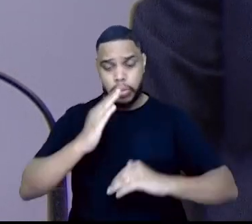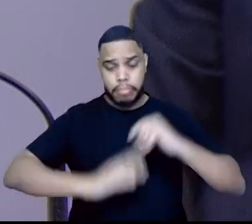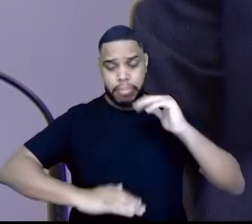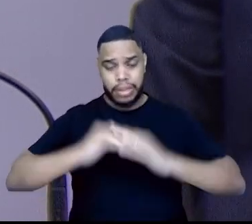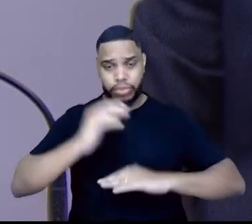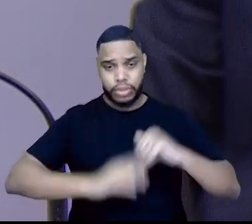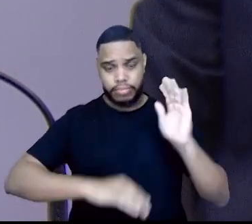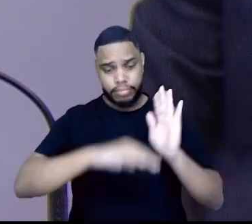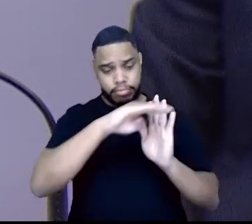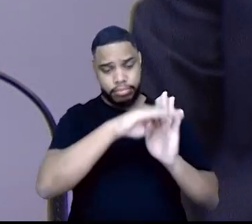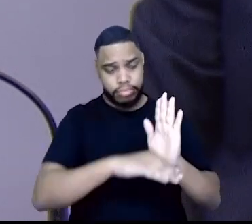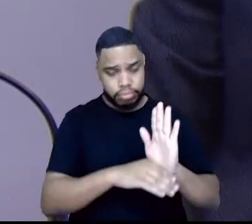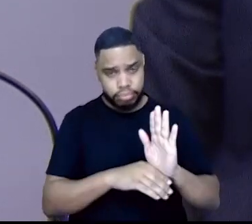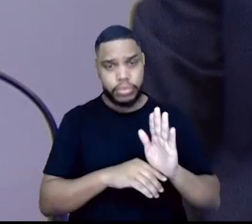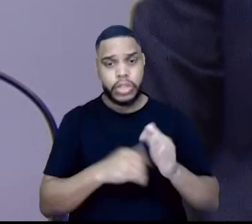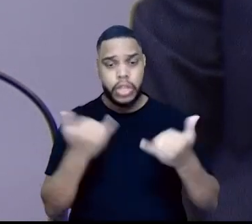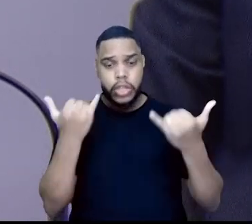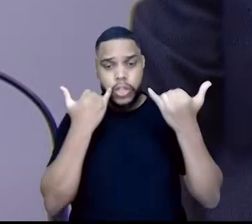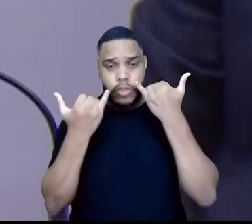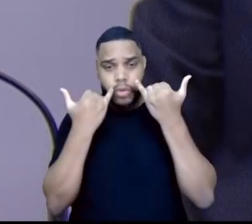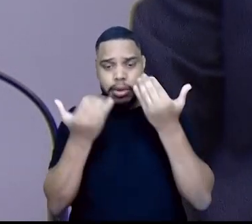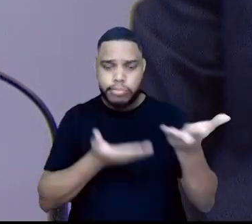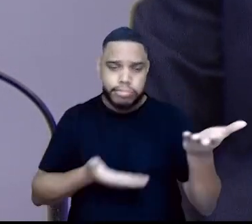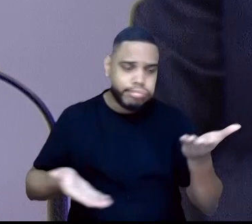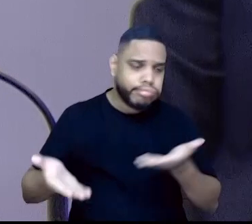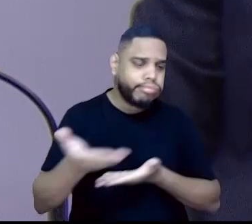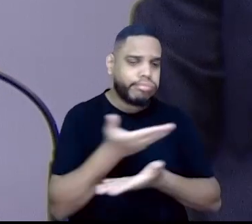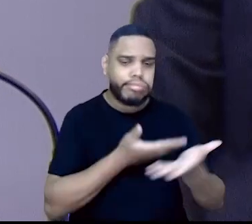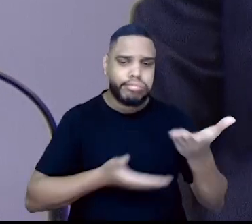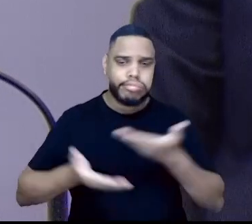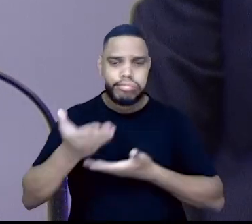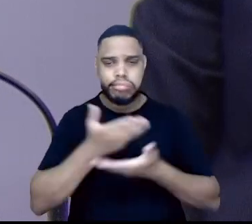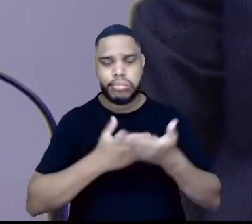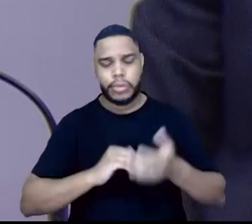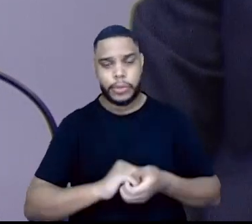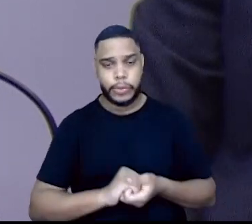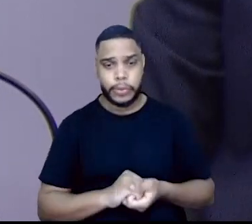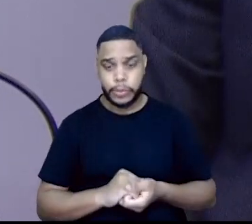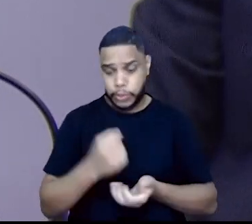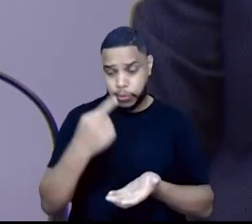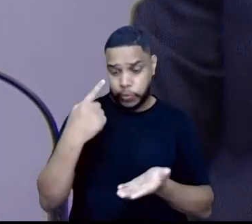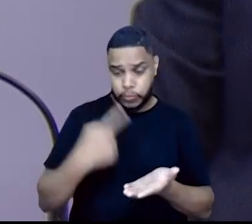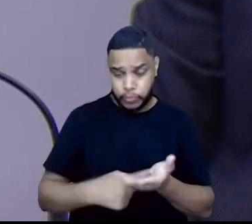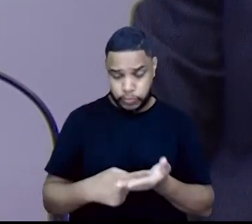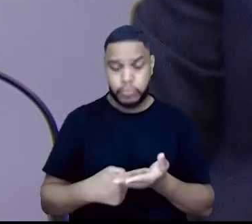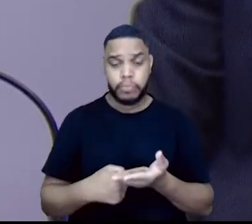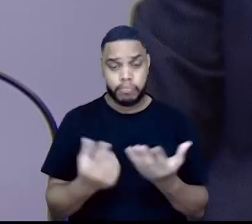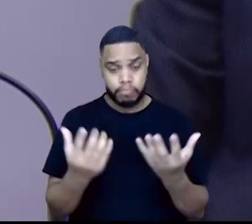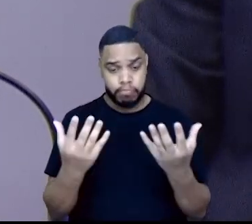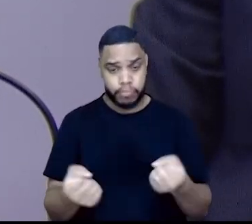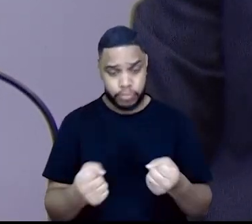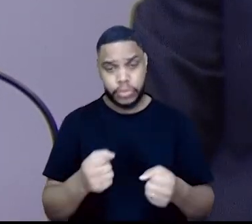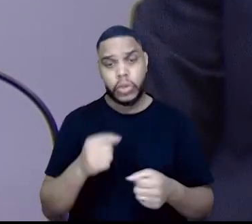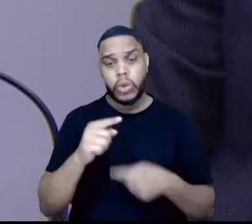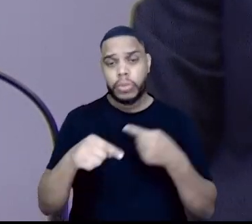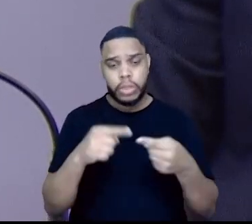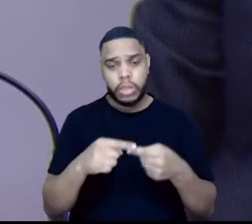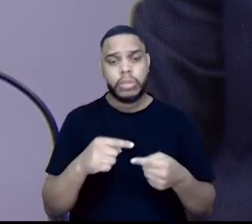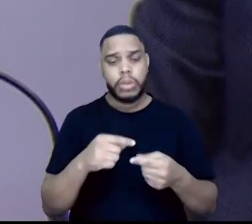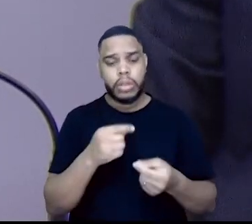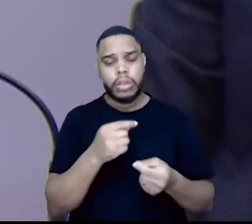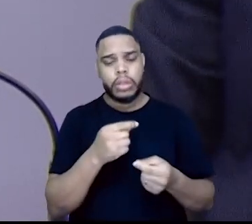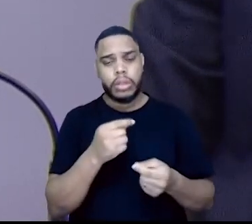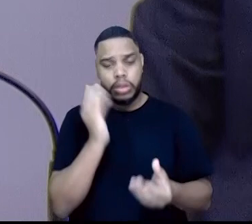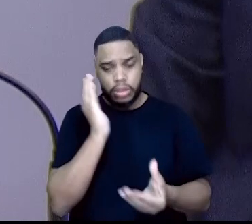e o compartilhamento de informações e dados. O acordo objetiva reduzir a litigiosidade e a atuação